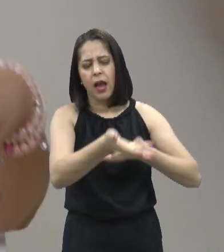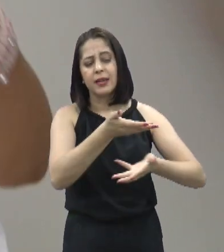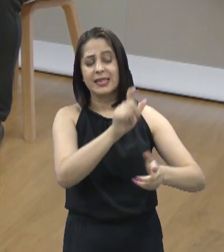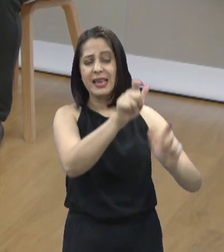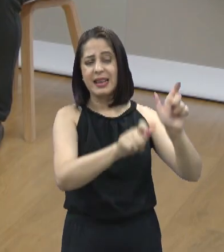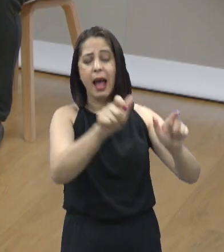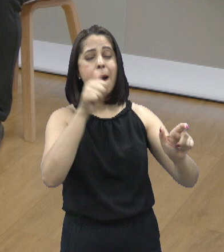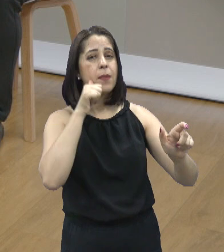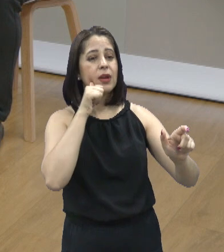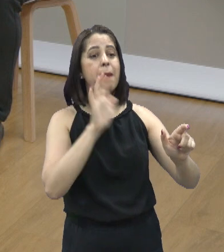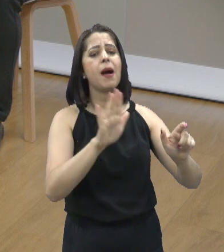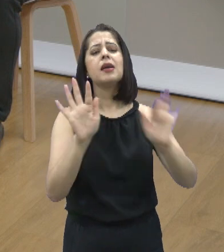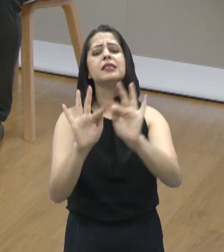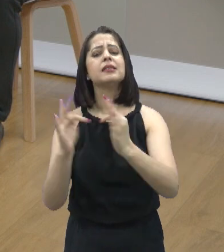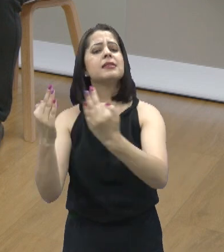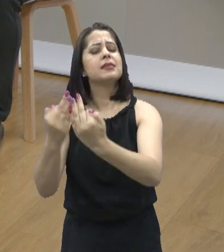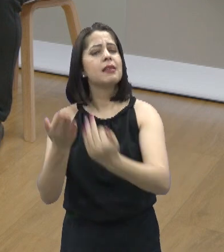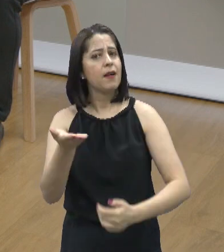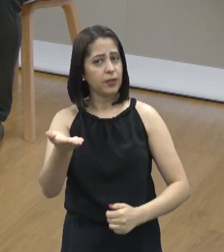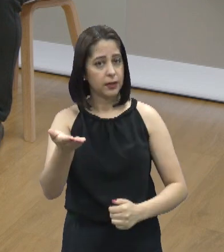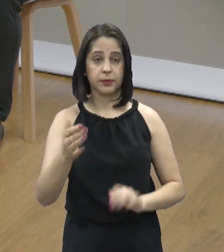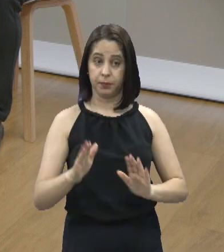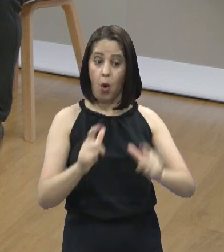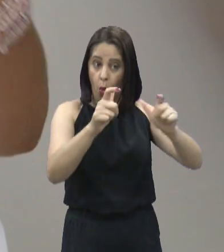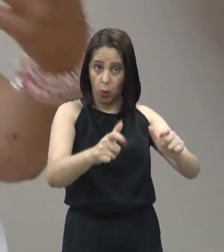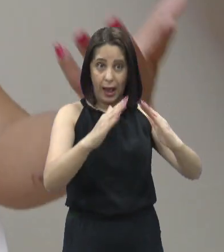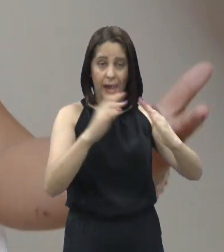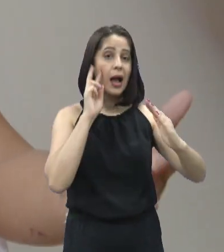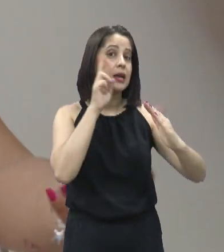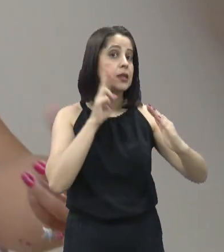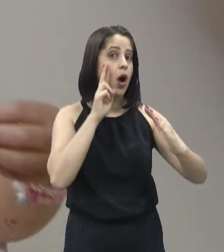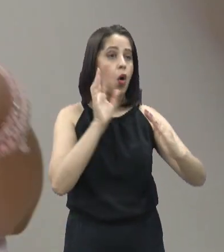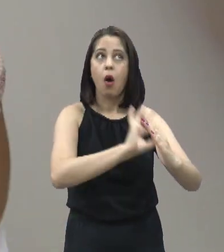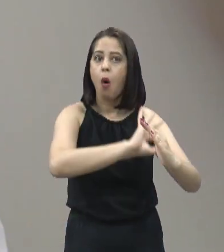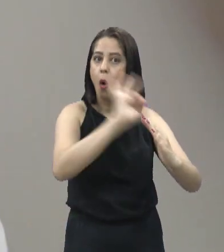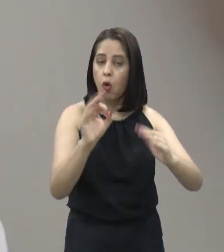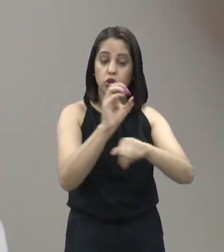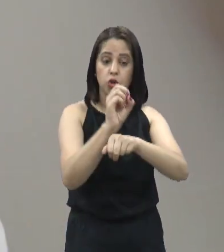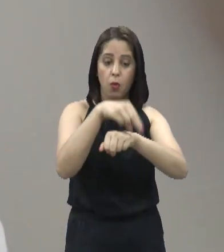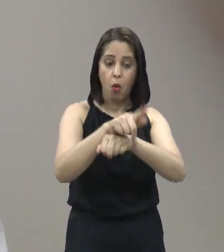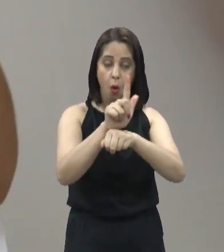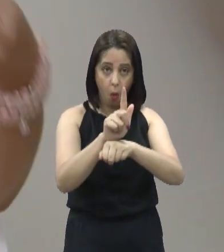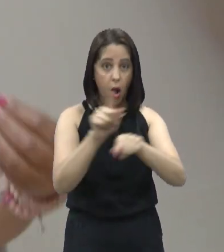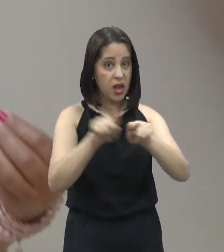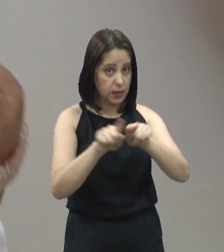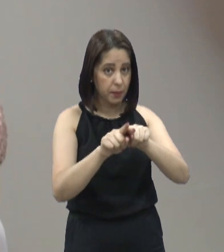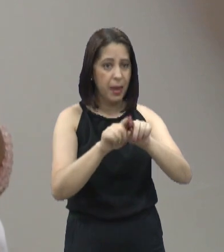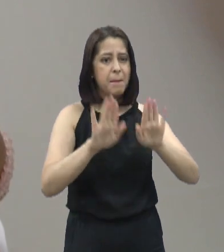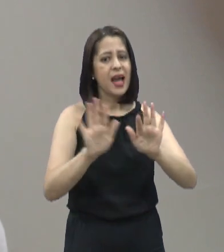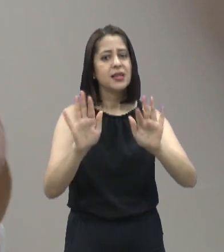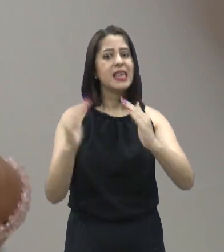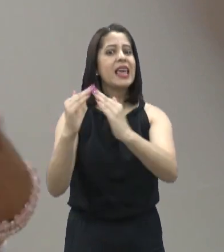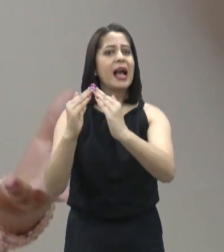Porque é bacana a gente contar com espaços como a Casa Rosa, né? Nós temos ONGs que ajudam, mas em casa, como que a família pode